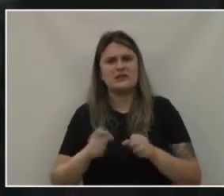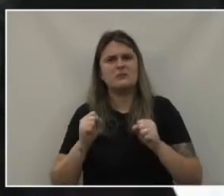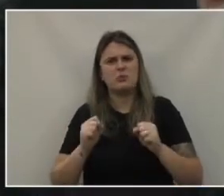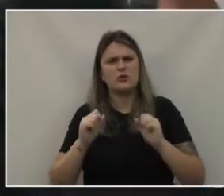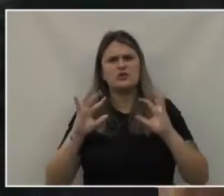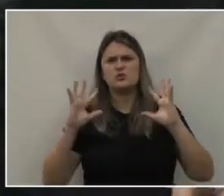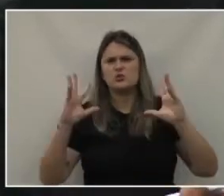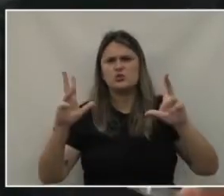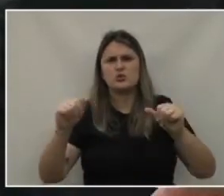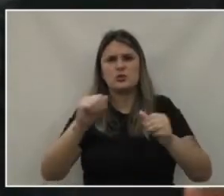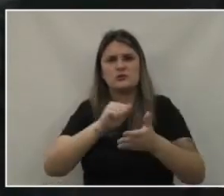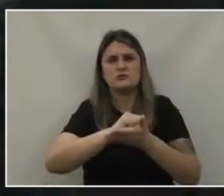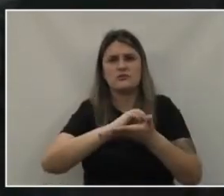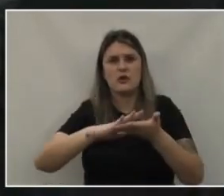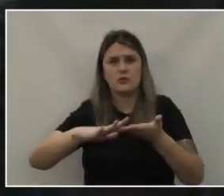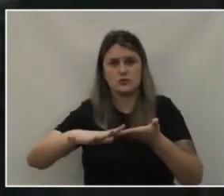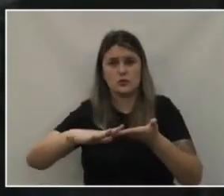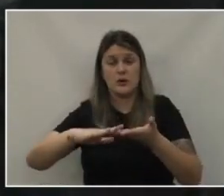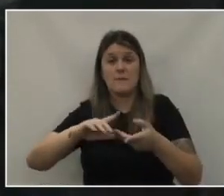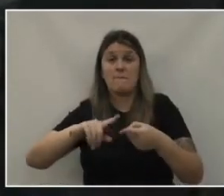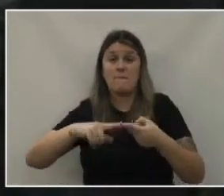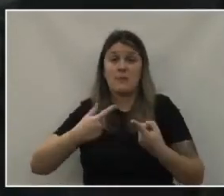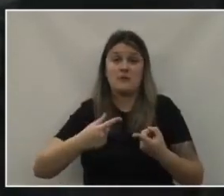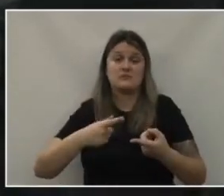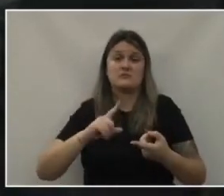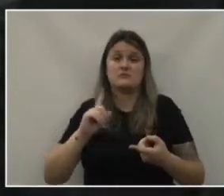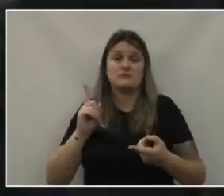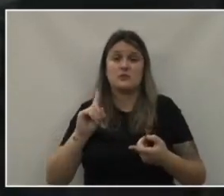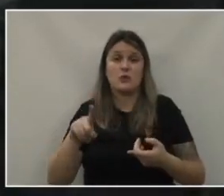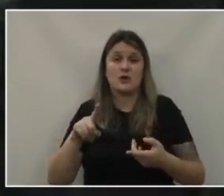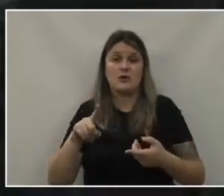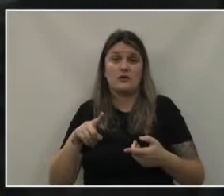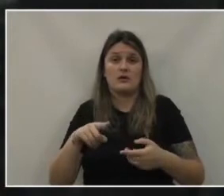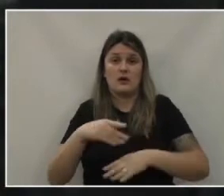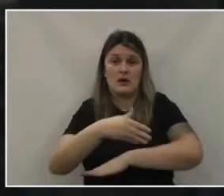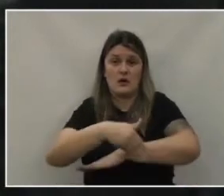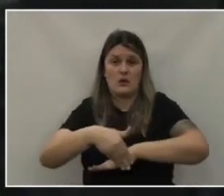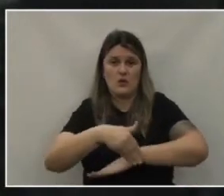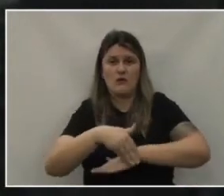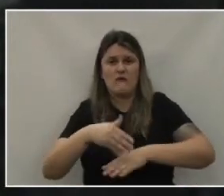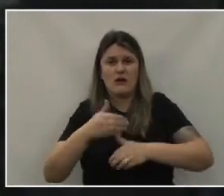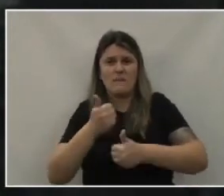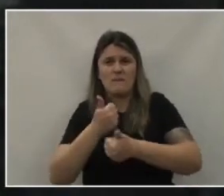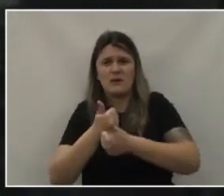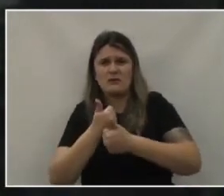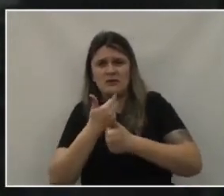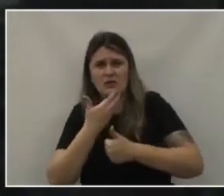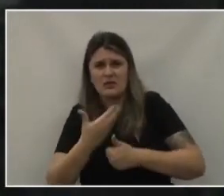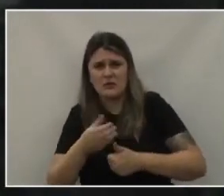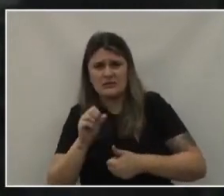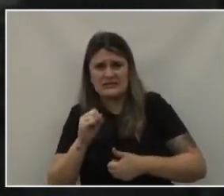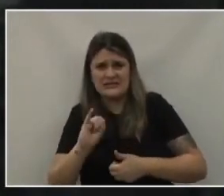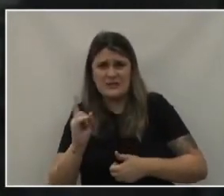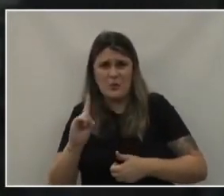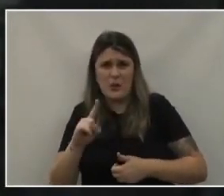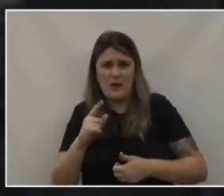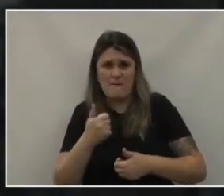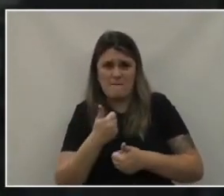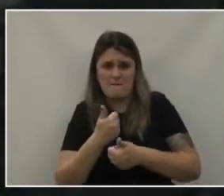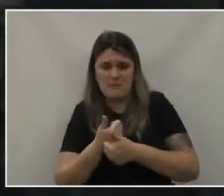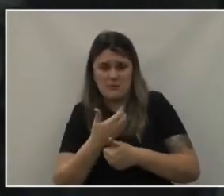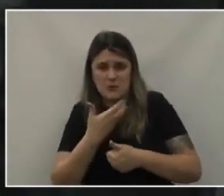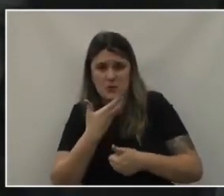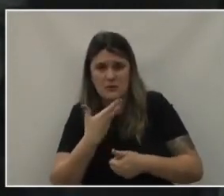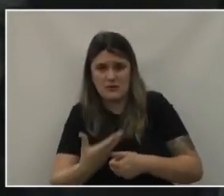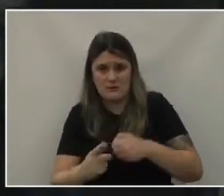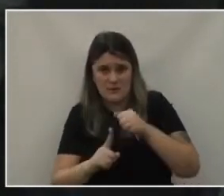toda pavimentada, né? Infelizmente, não é. Mas, então, as ruas, agora chegando no final do ano, e mesmo que não fosse final de ano, a pessoa